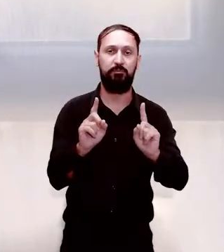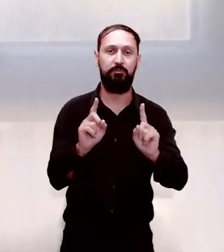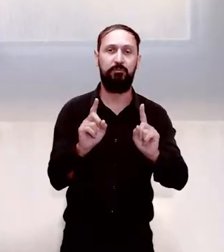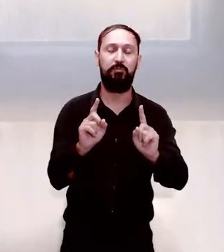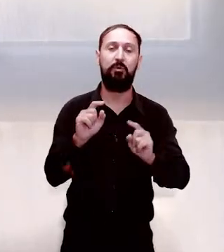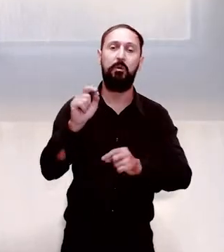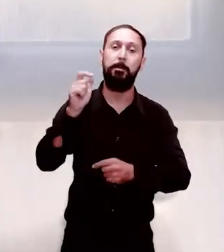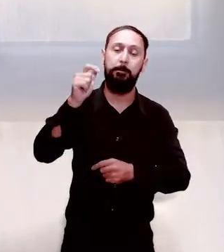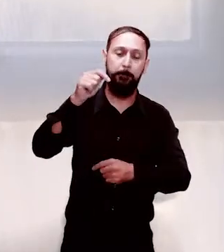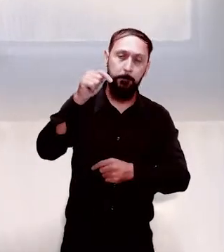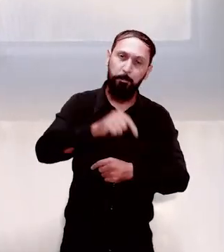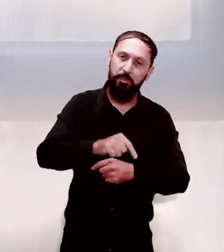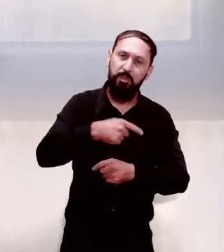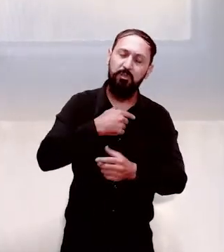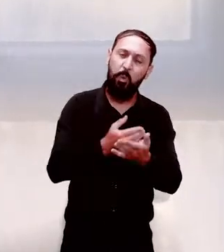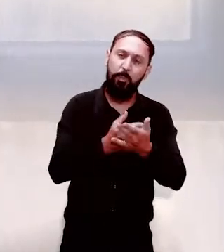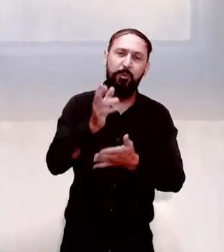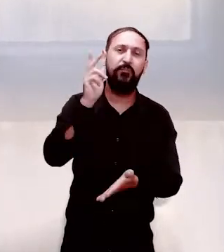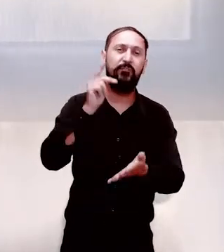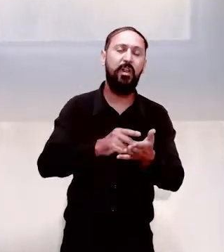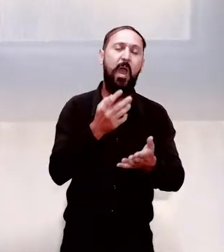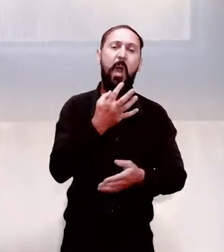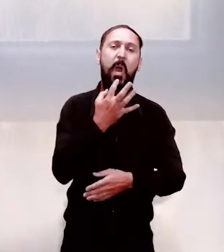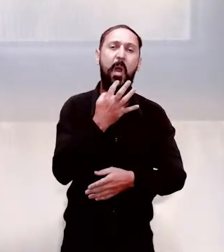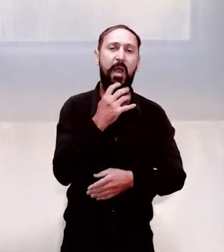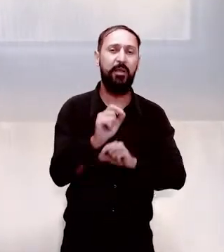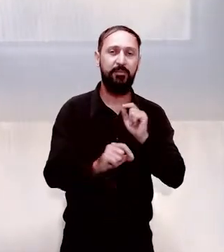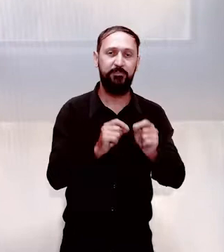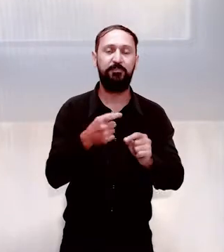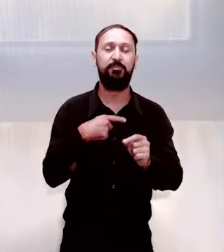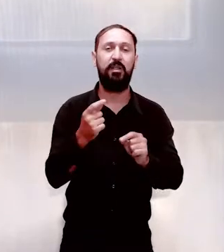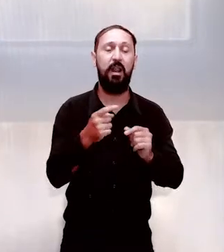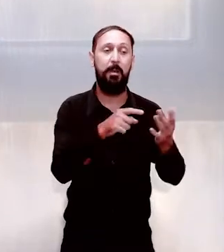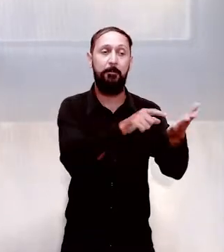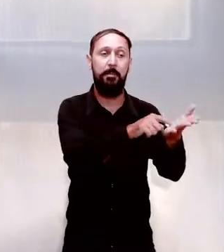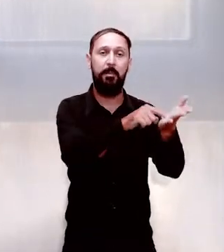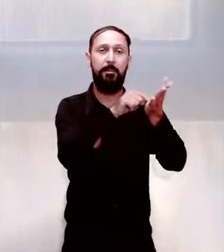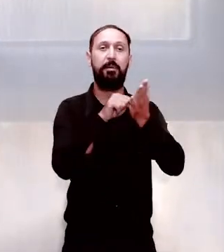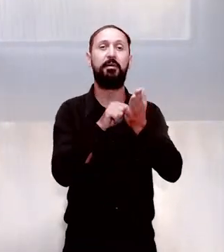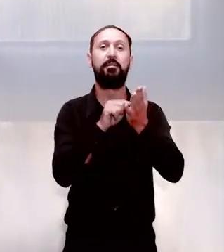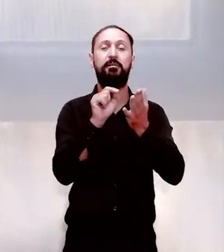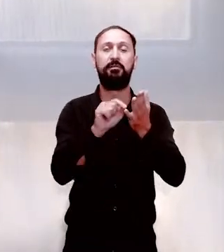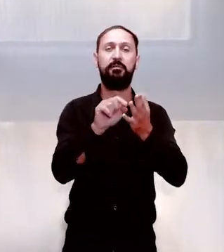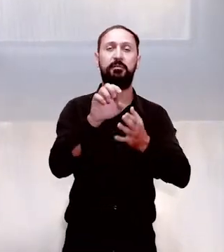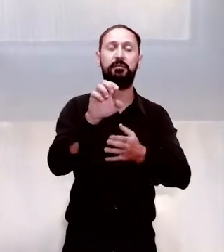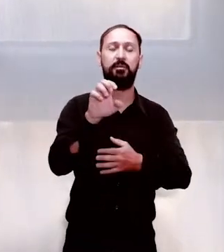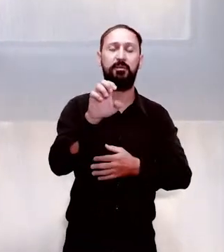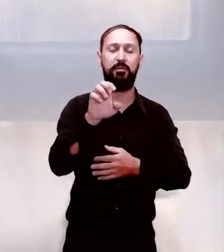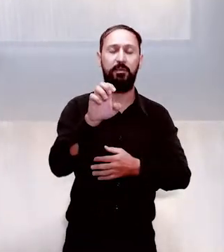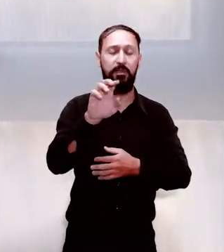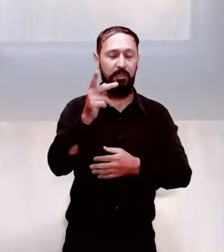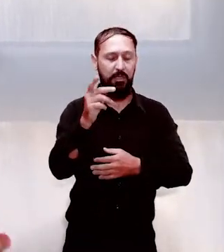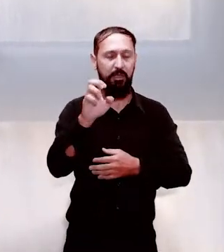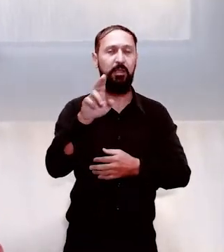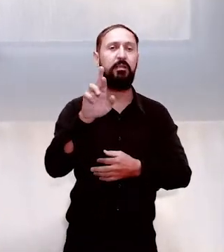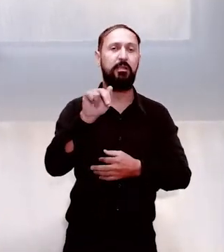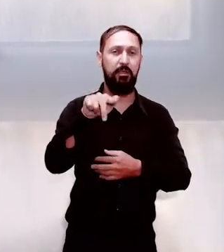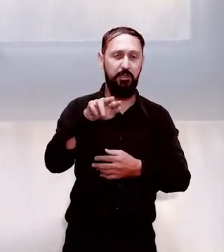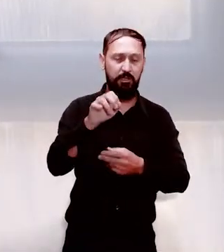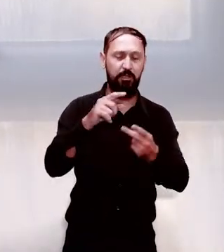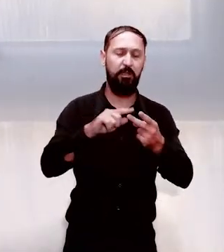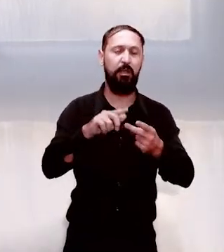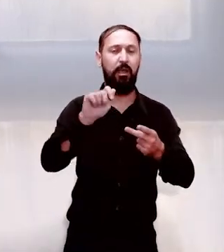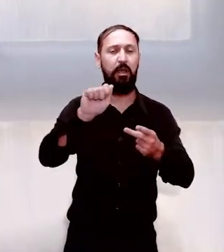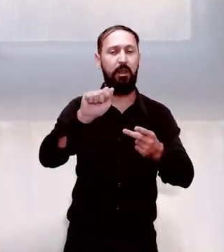compreensão ampla, mas ali foi onde nós começamos realmente a conhecer, ela me apresentar Henrique Cunha